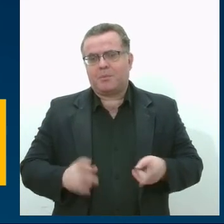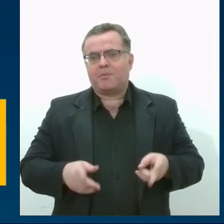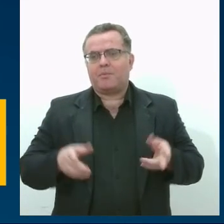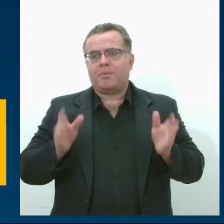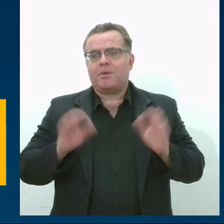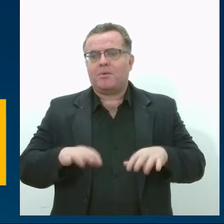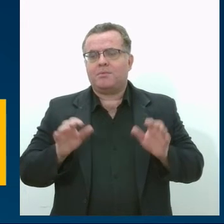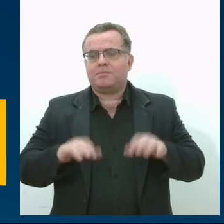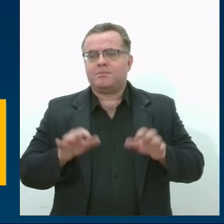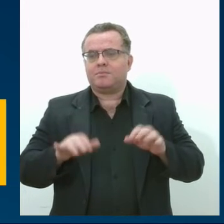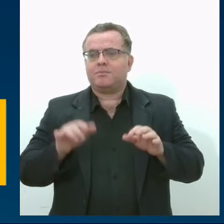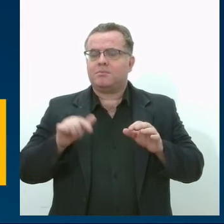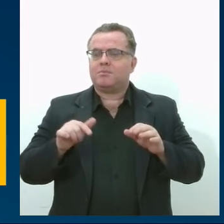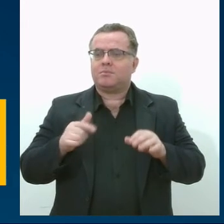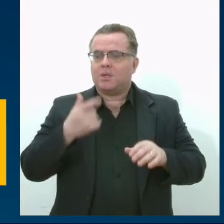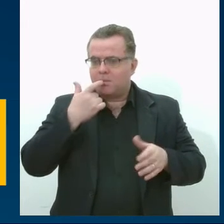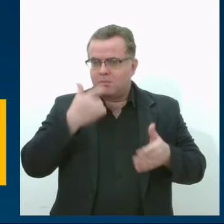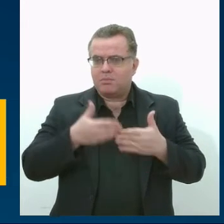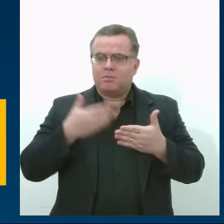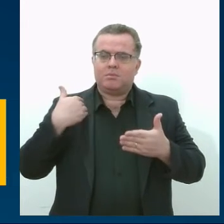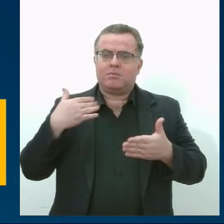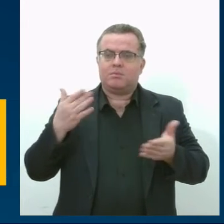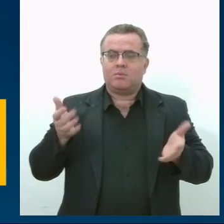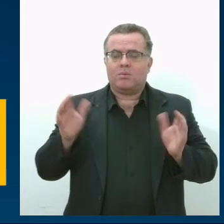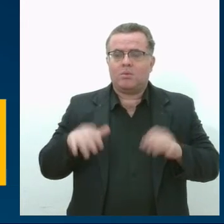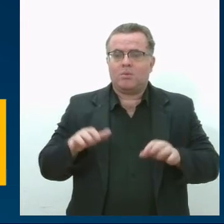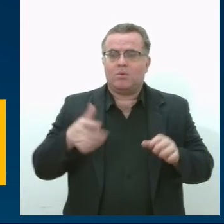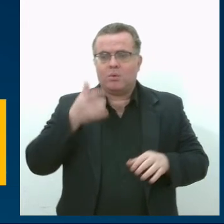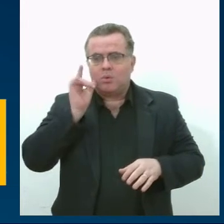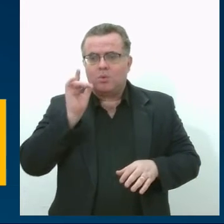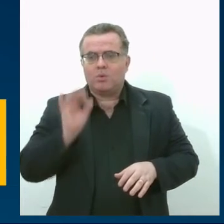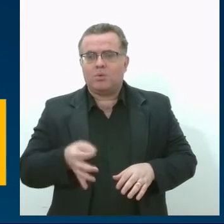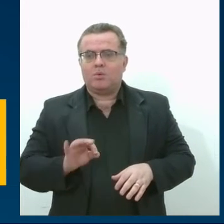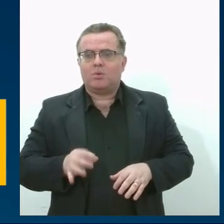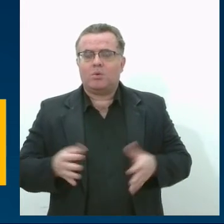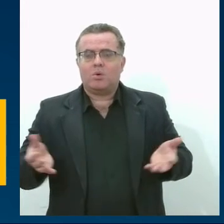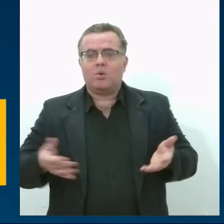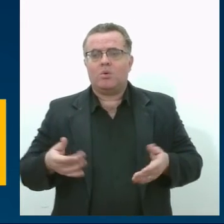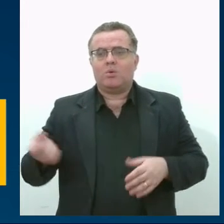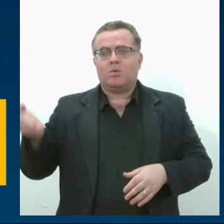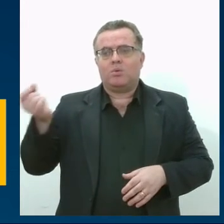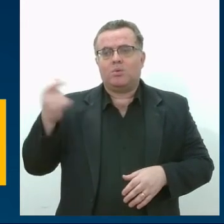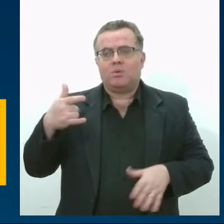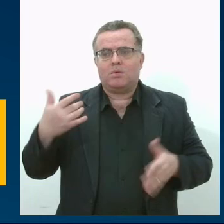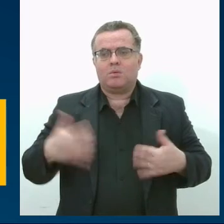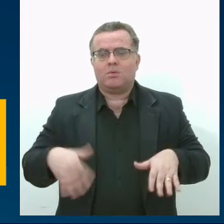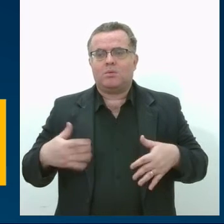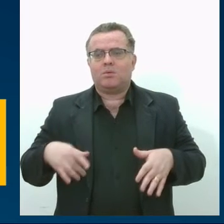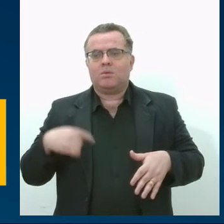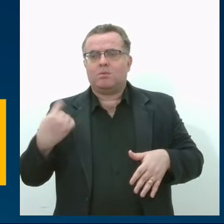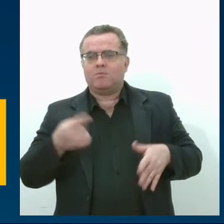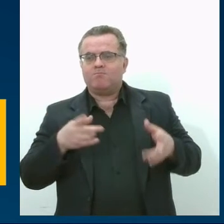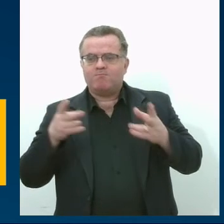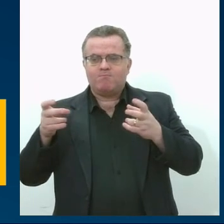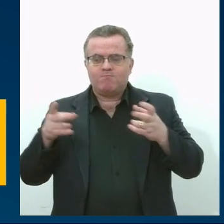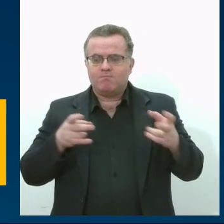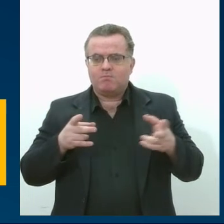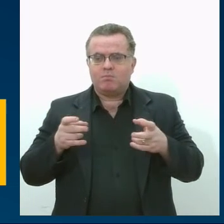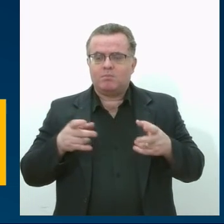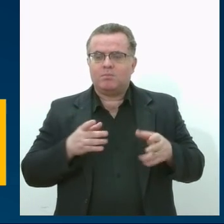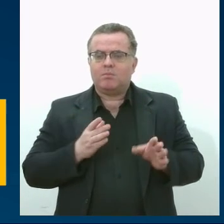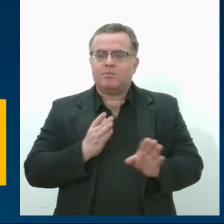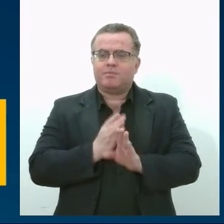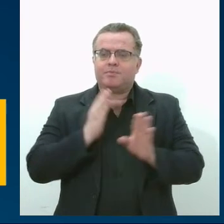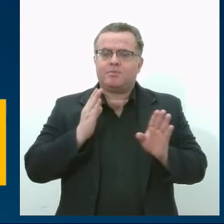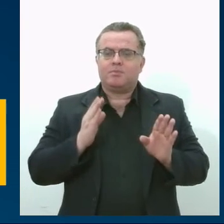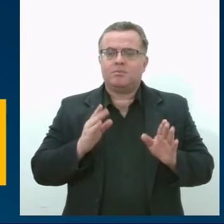aqui recentemente, inclusive ontem foi um dia de muita chuva e hoje já tem sol. Então é importante a gente estar atuando e a